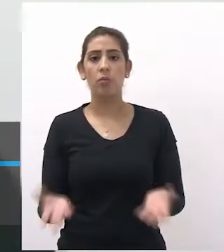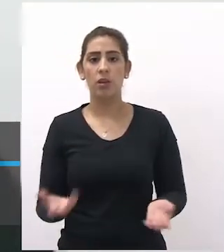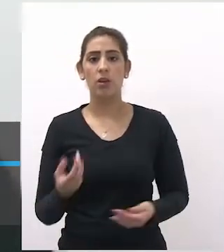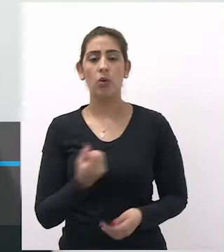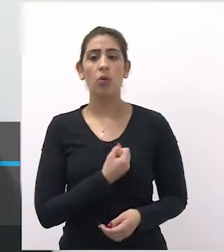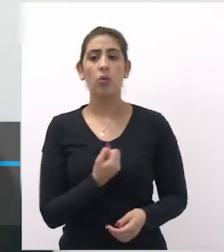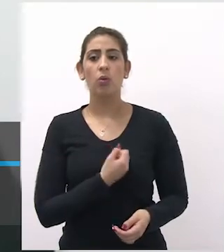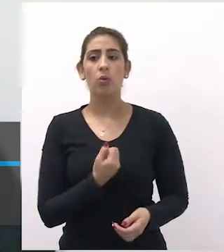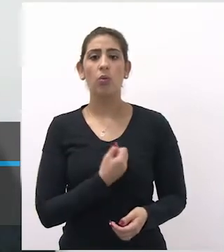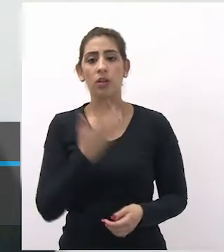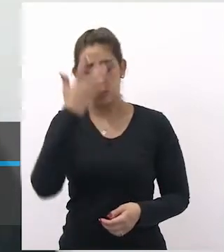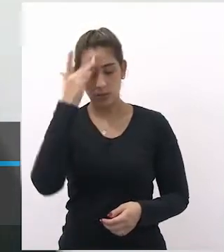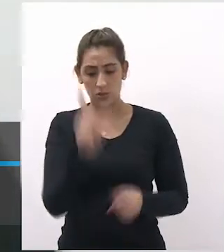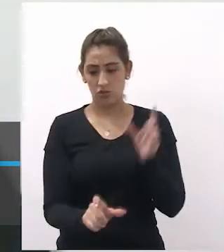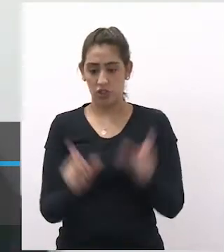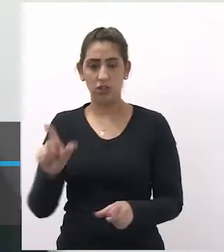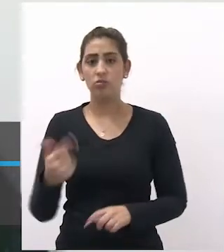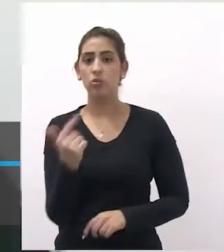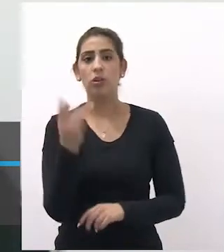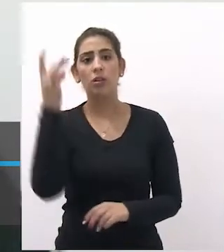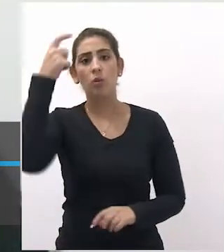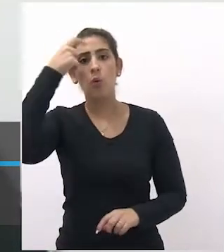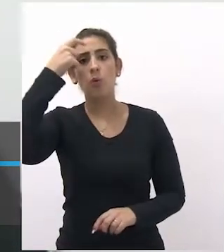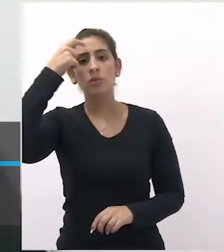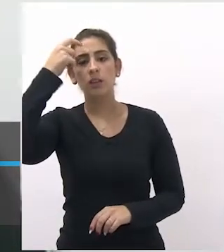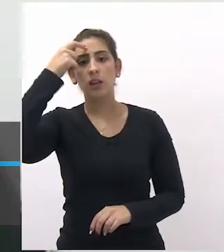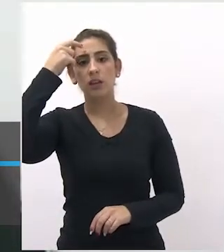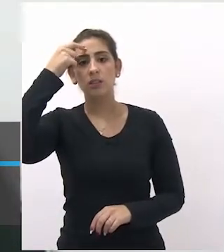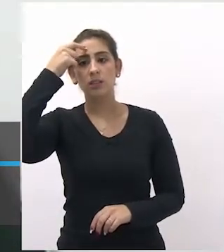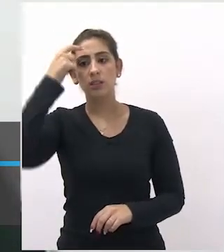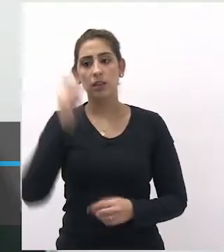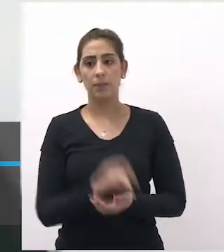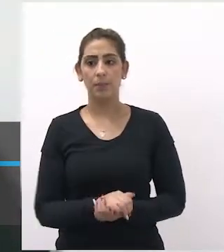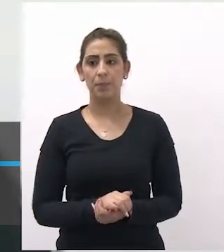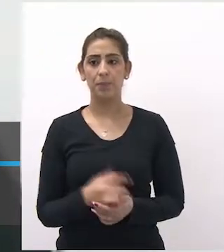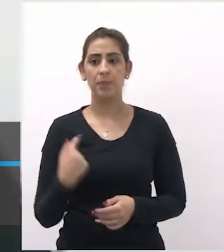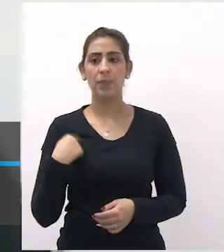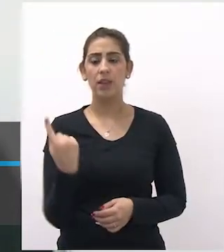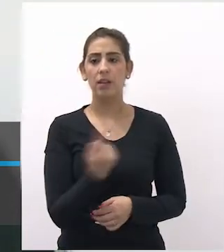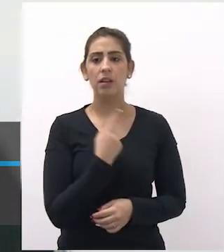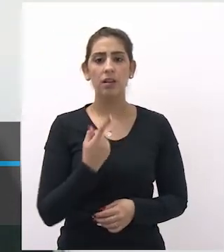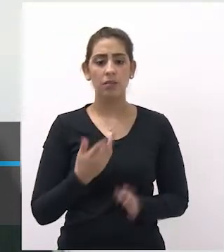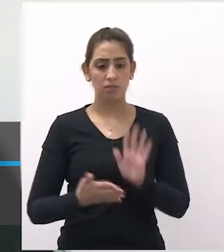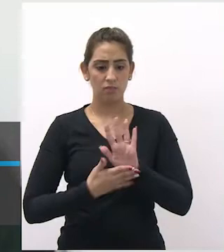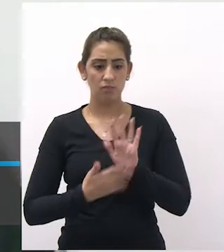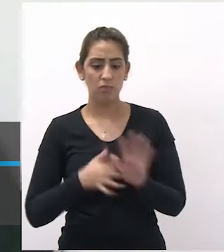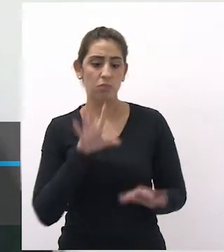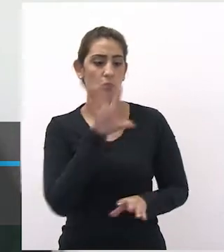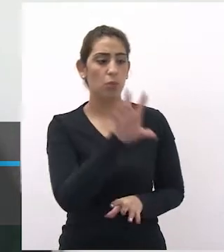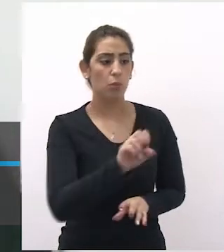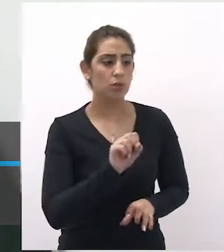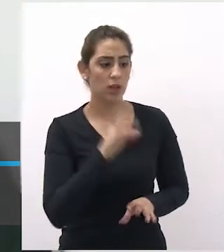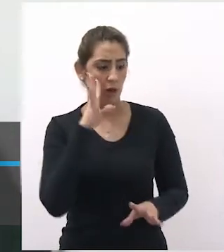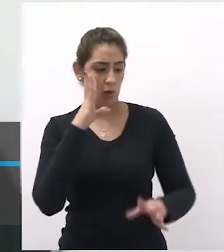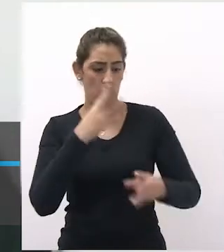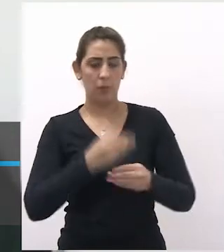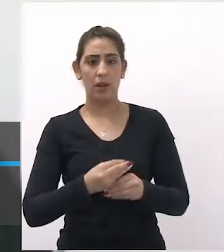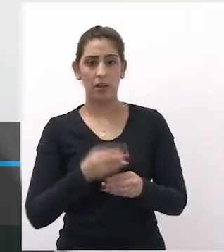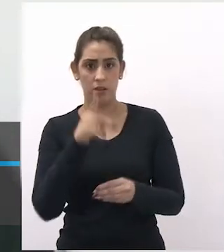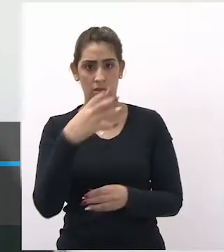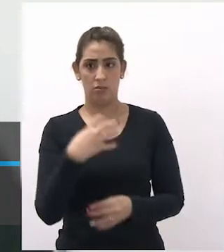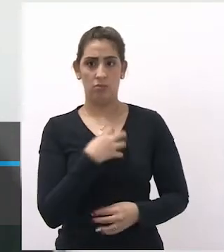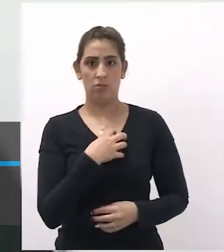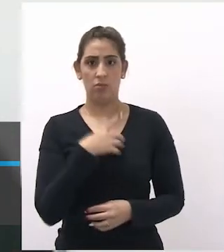não tem a consciência, quando a gente não tem a predisposição de buscar compreender esses conceitos,